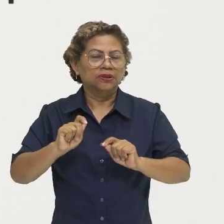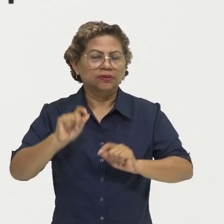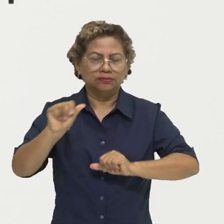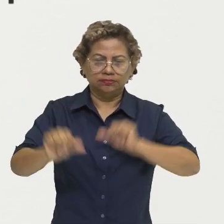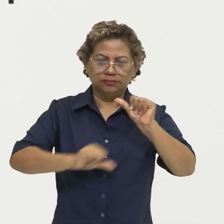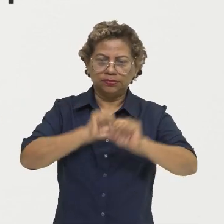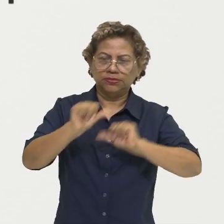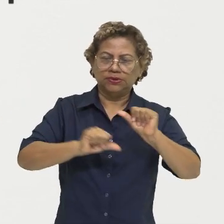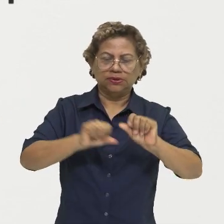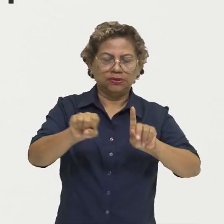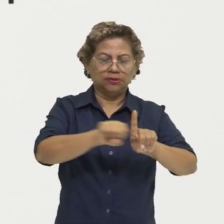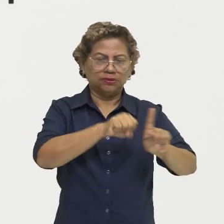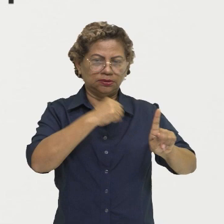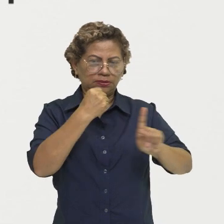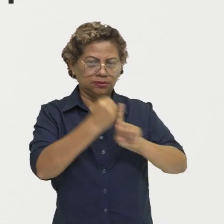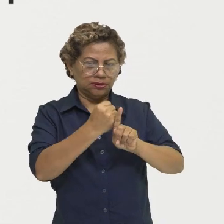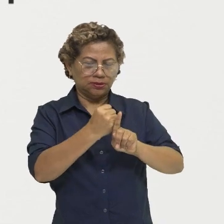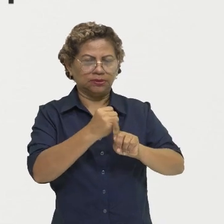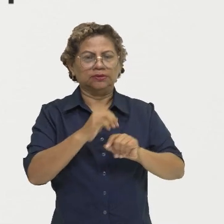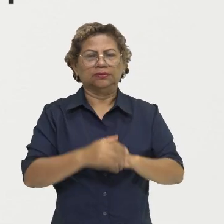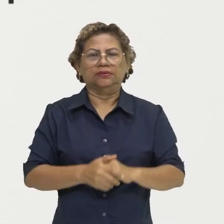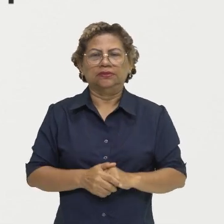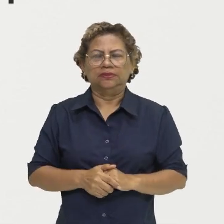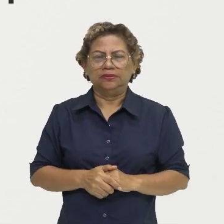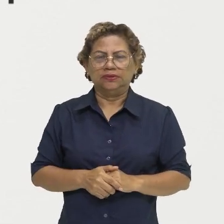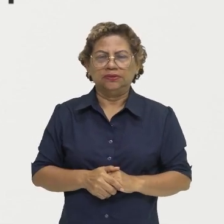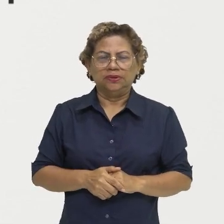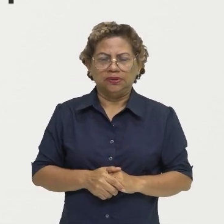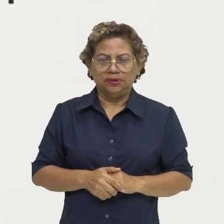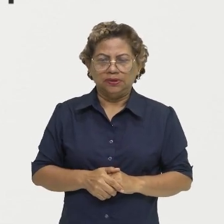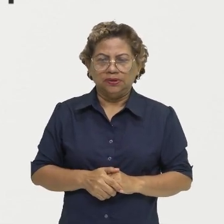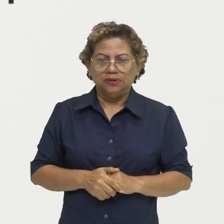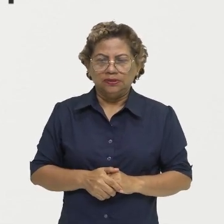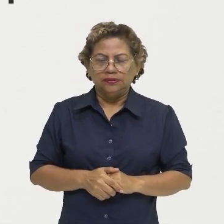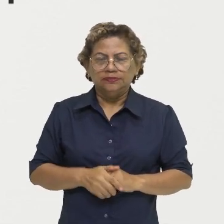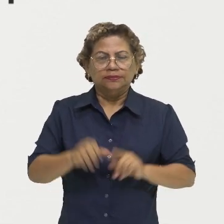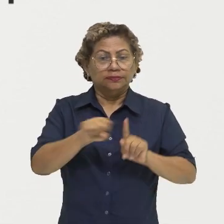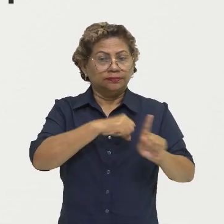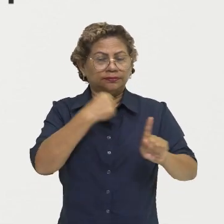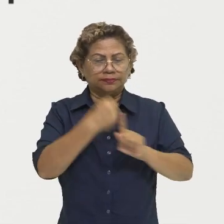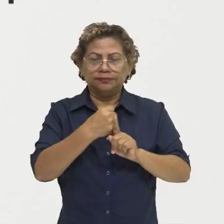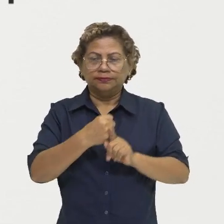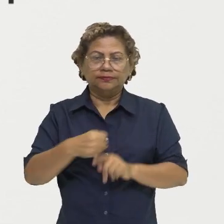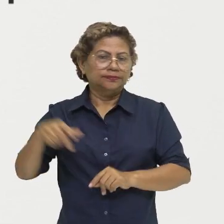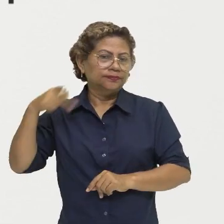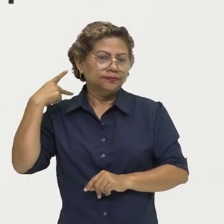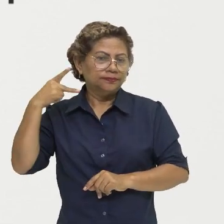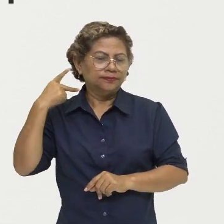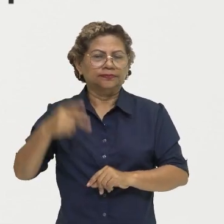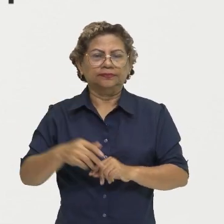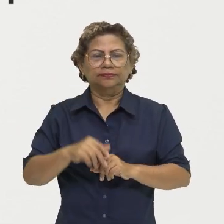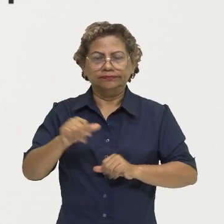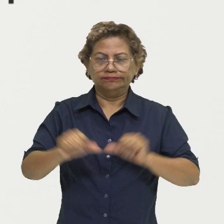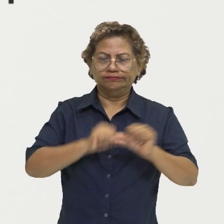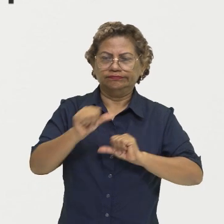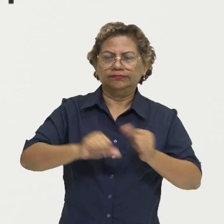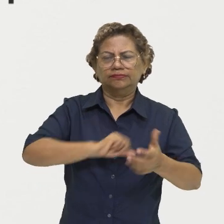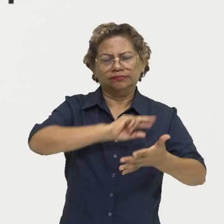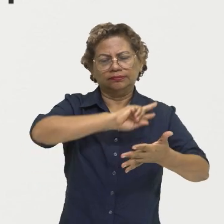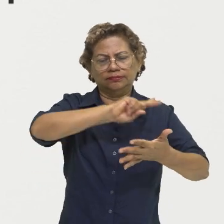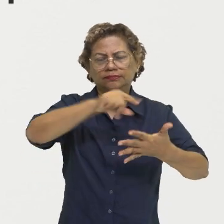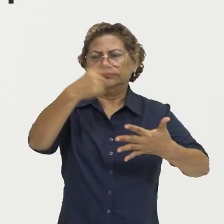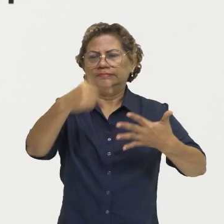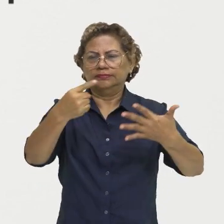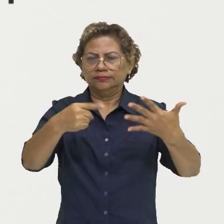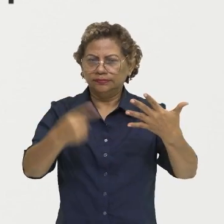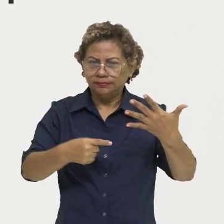mudança da sociedade. Então, as questões sociopolíticas, as questões são retratadas e elas podem ser diversas, né?